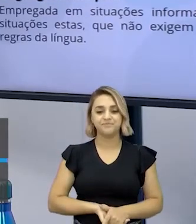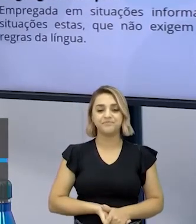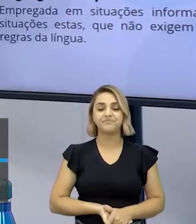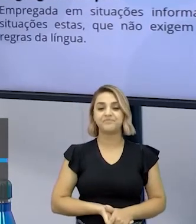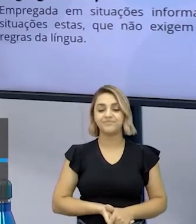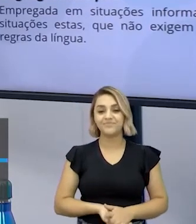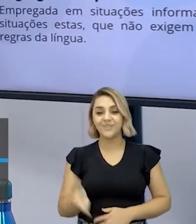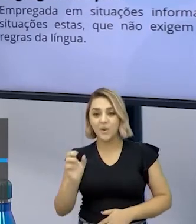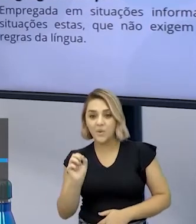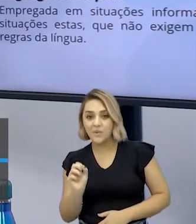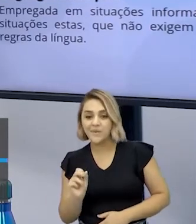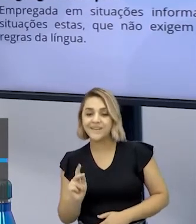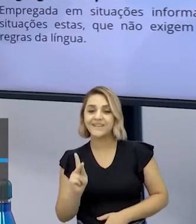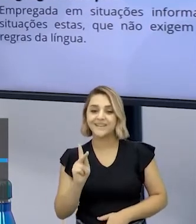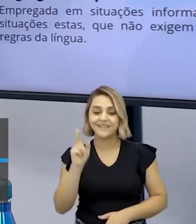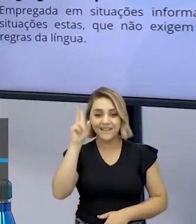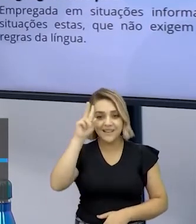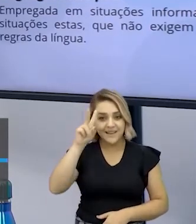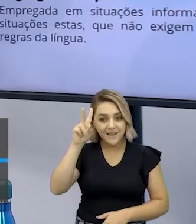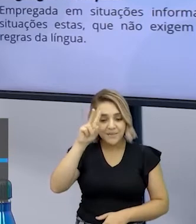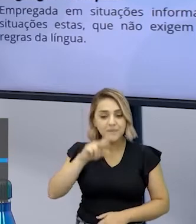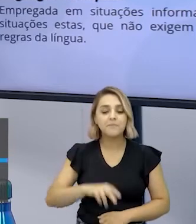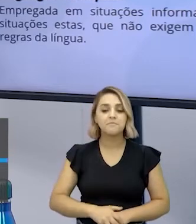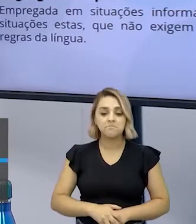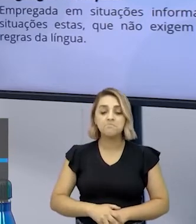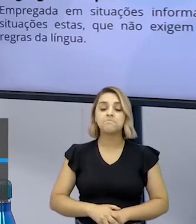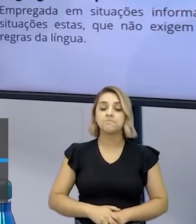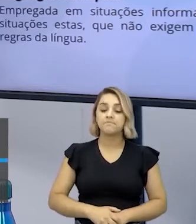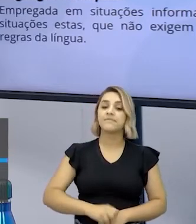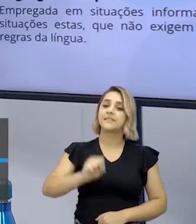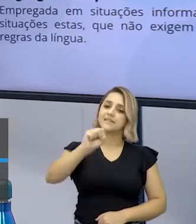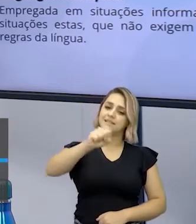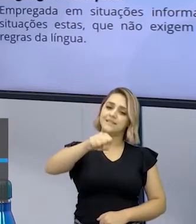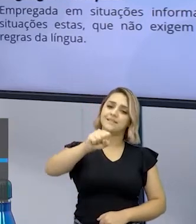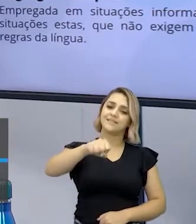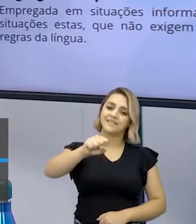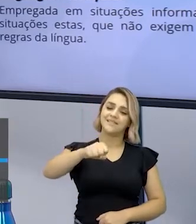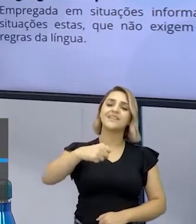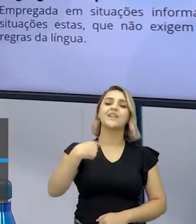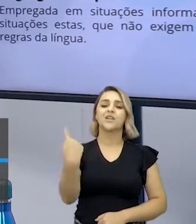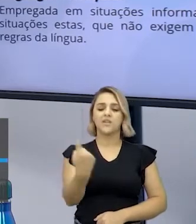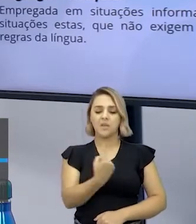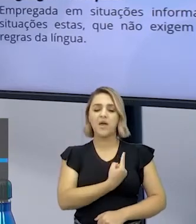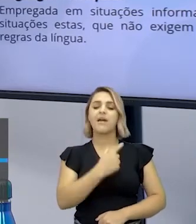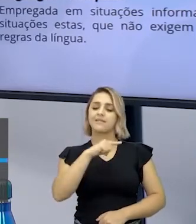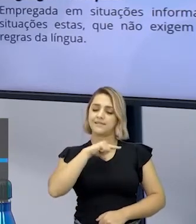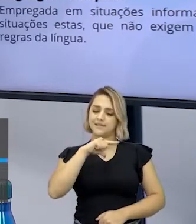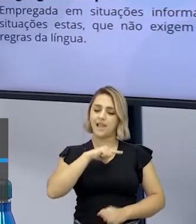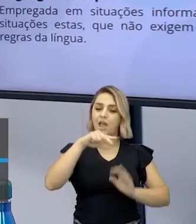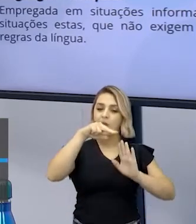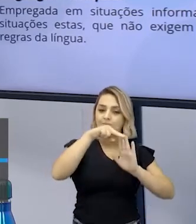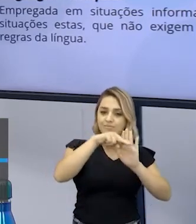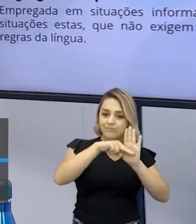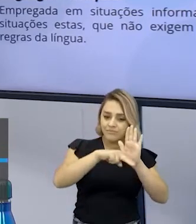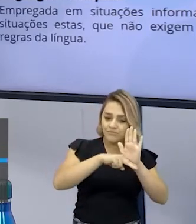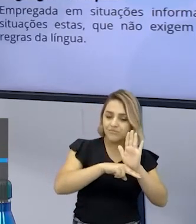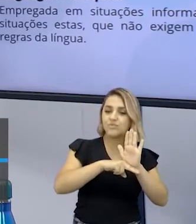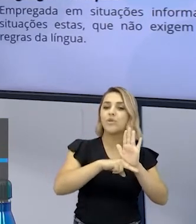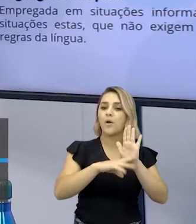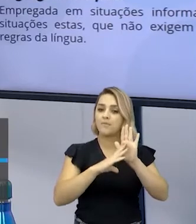tá? Então, sim, nós temos aí uma norma padrão, é necessário,